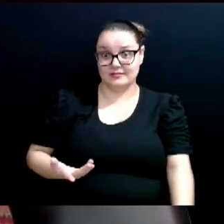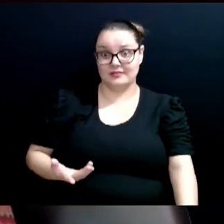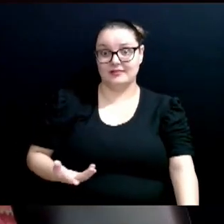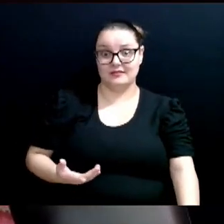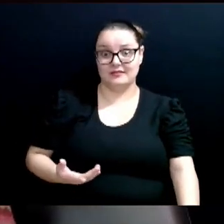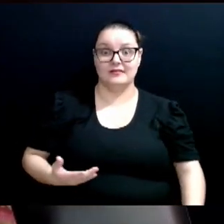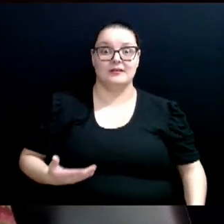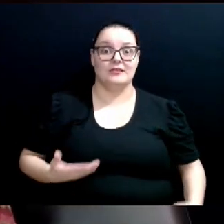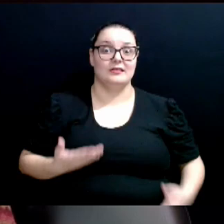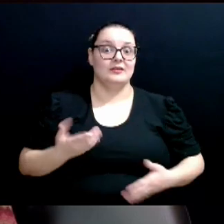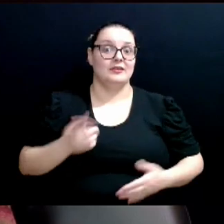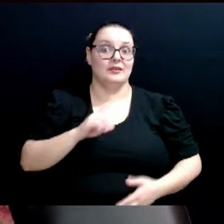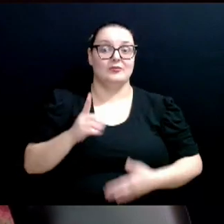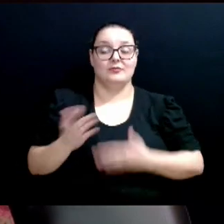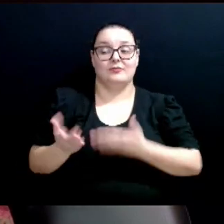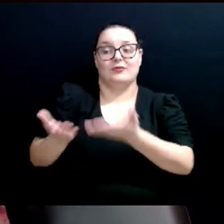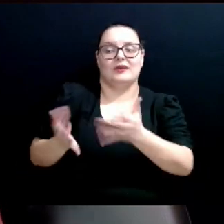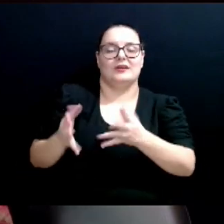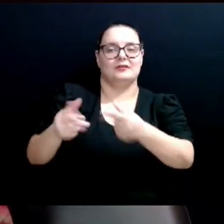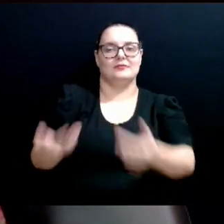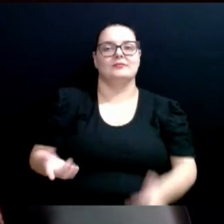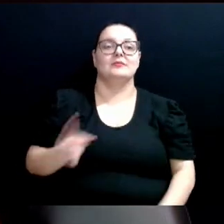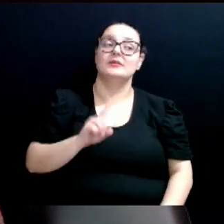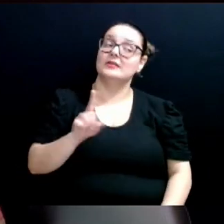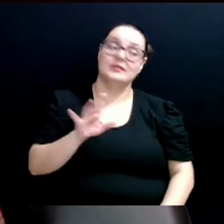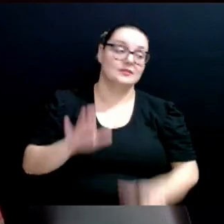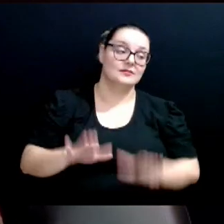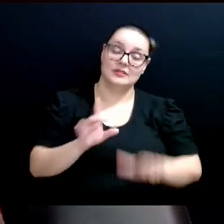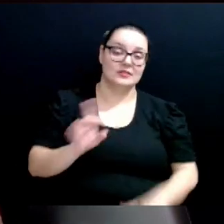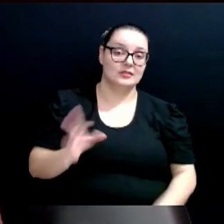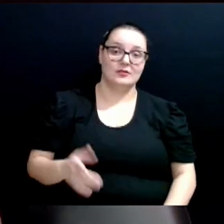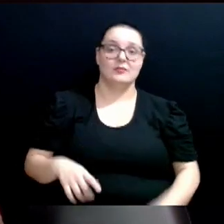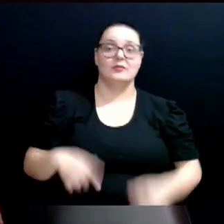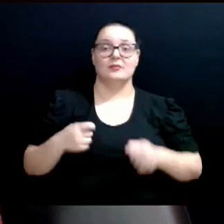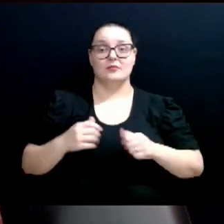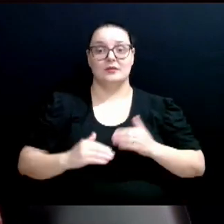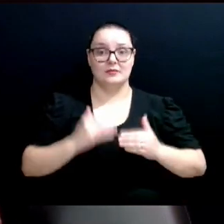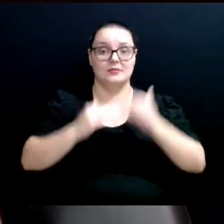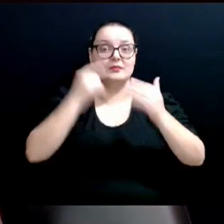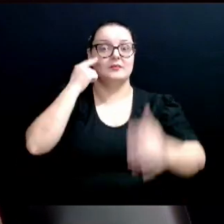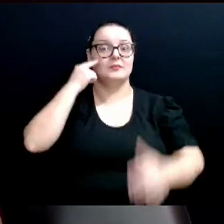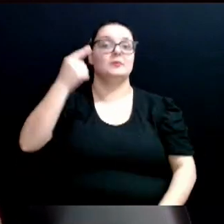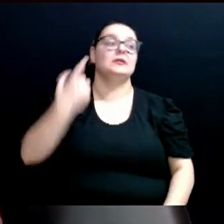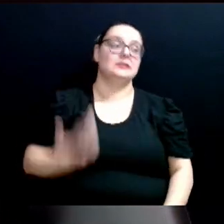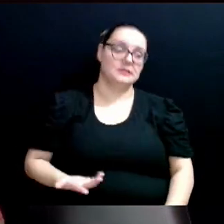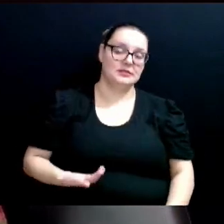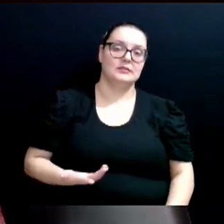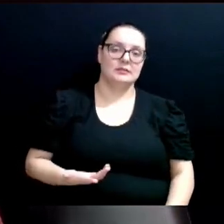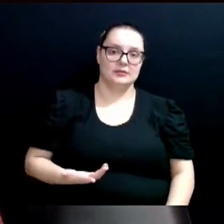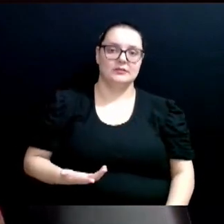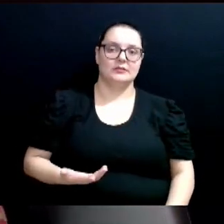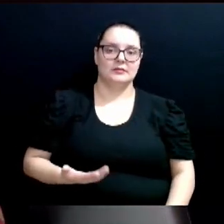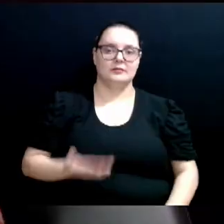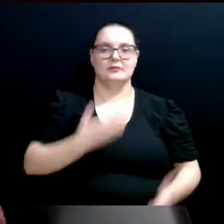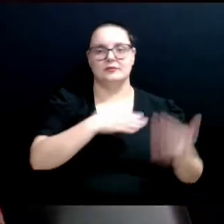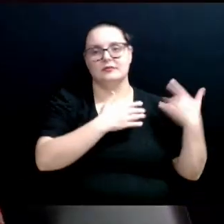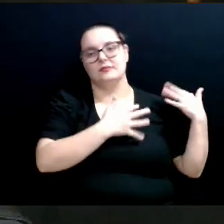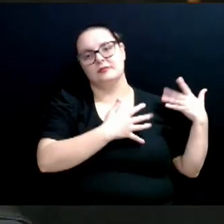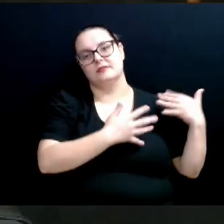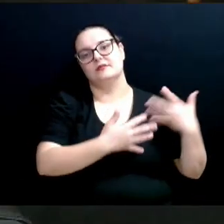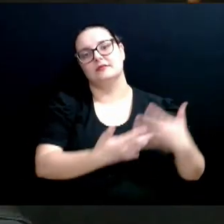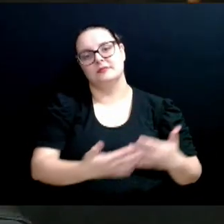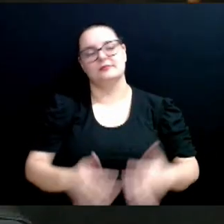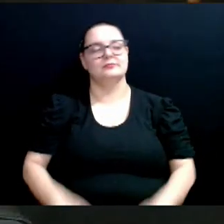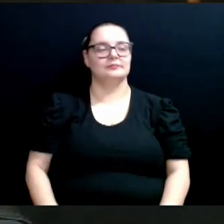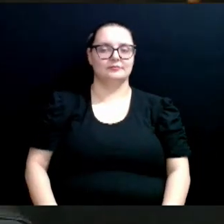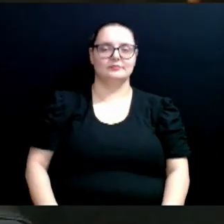não necessariamente é isso. A gente precisa desconstruir essa crença que foi construída ao longo de muitos anos.